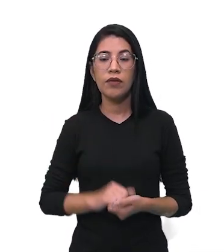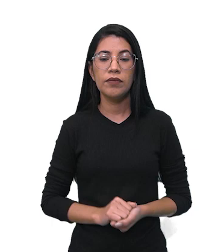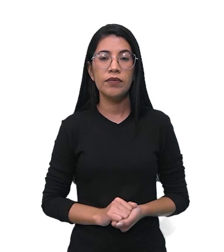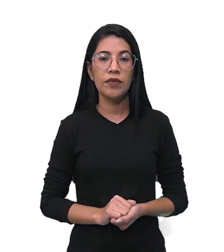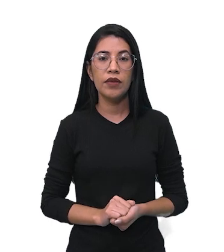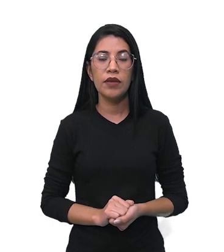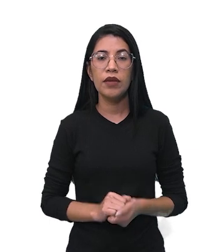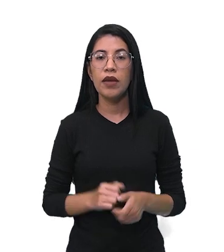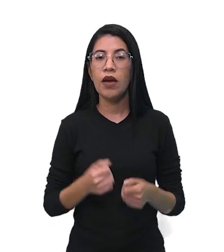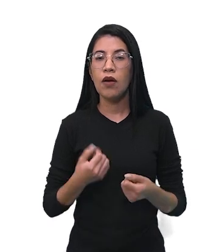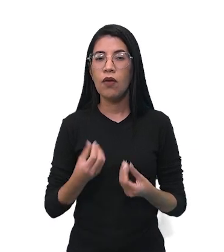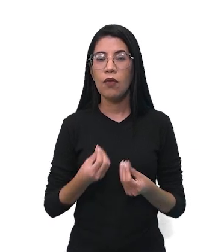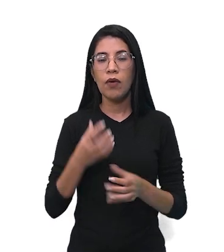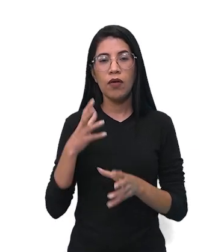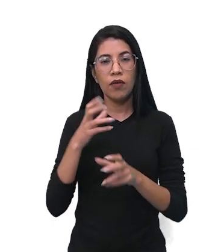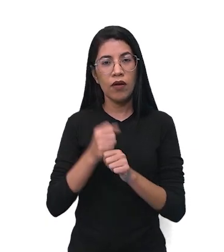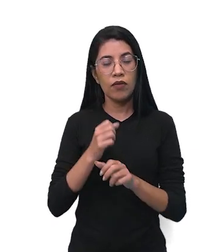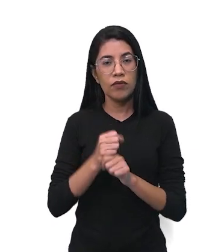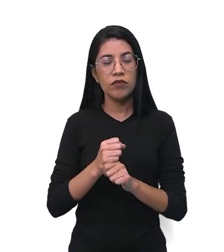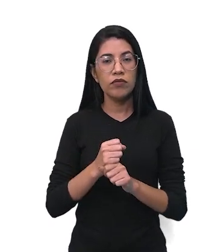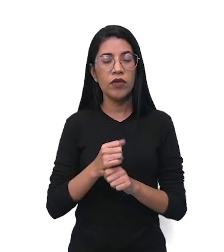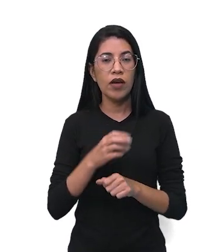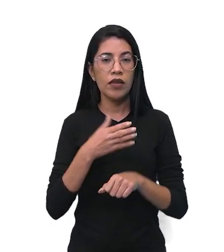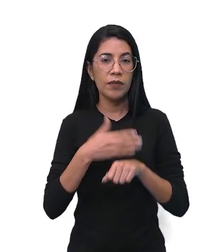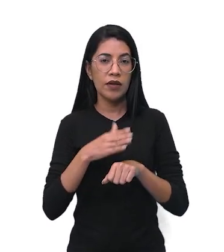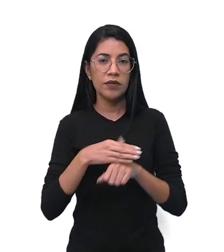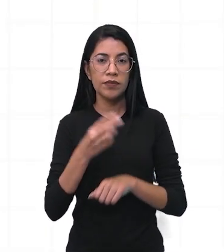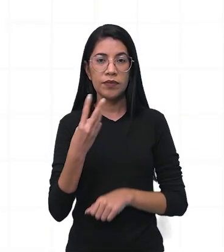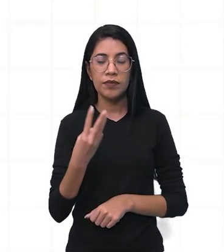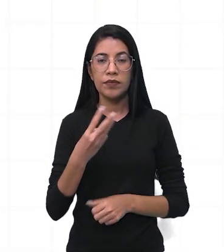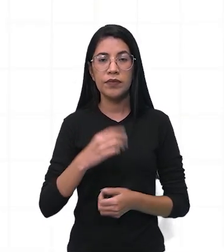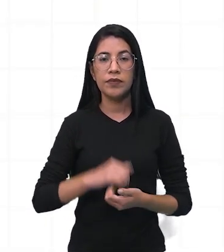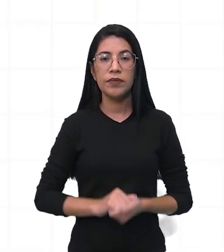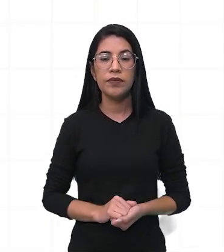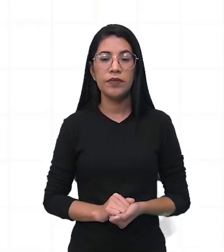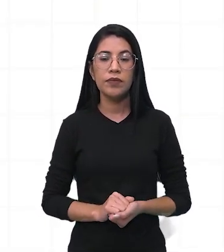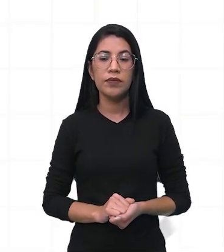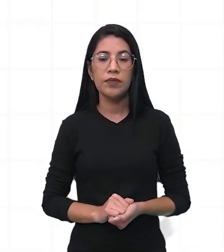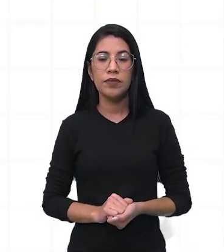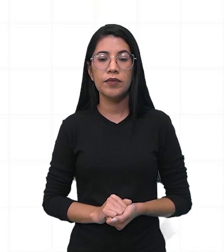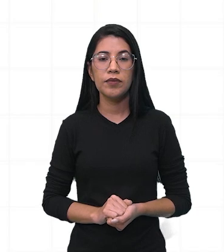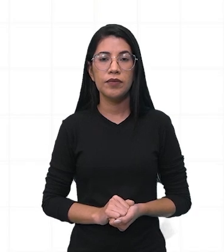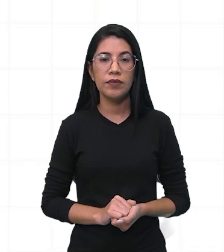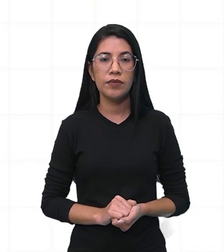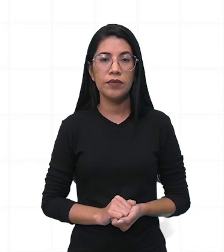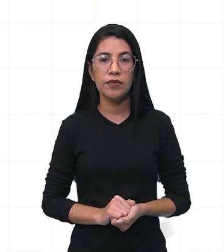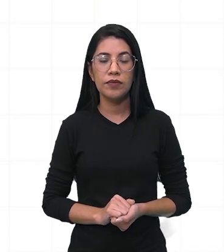de número 3. Beleza? Vamos para a próxima agora.